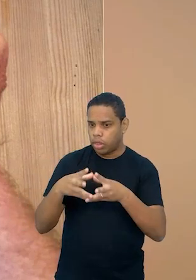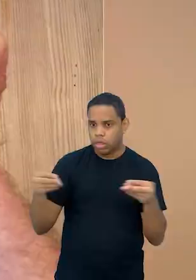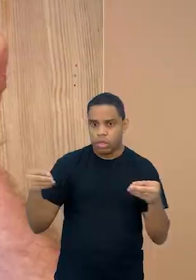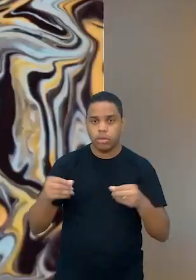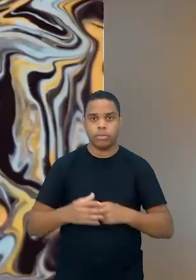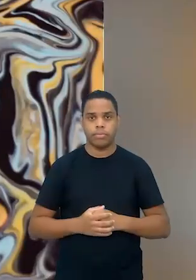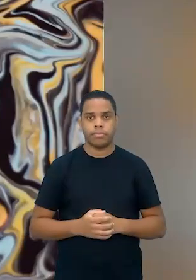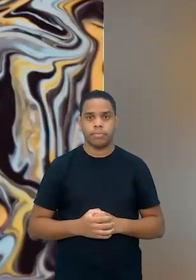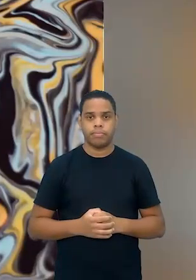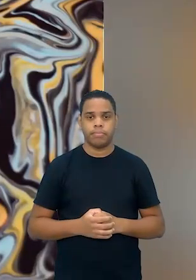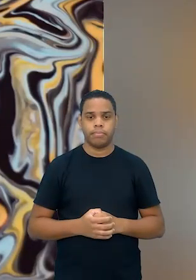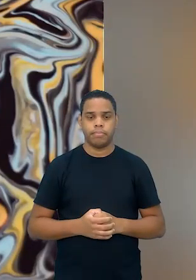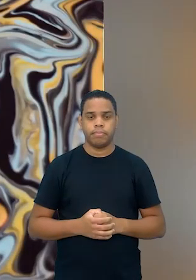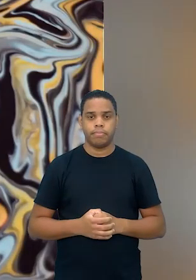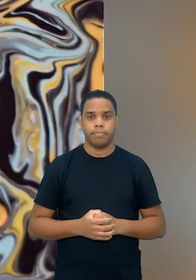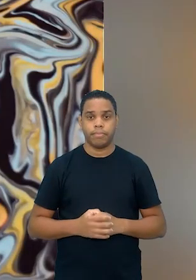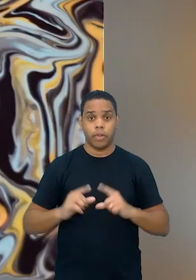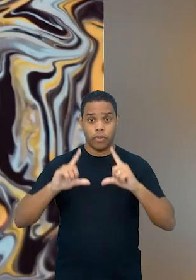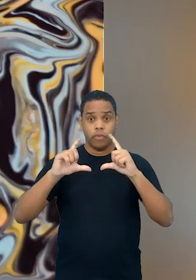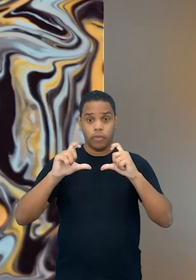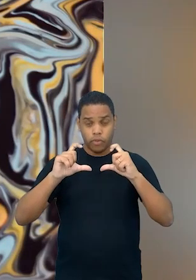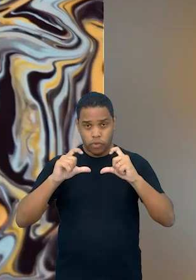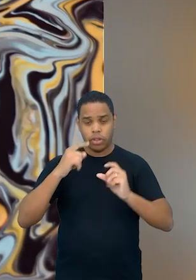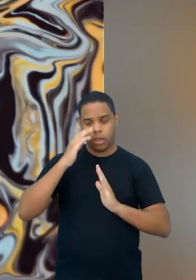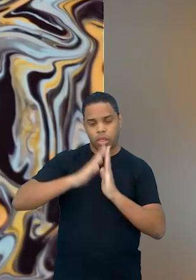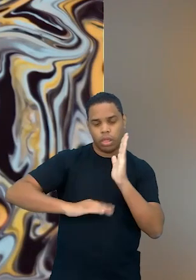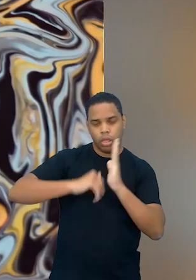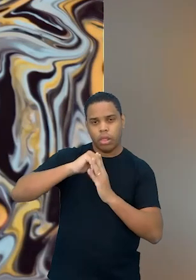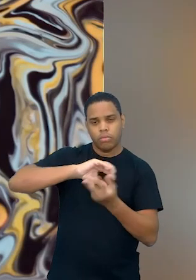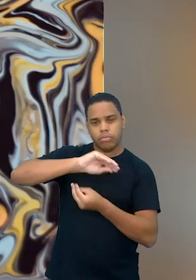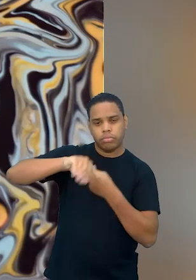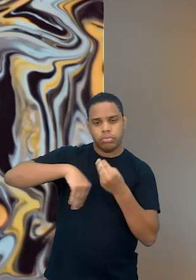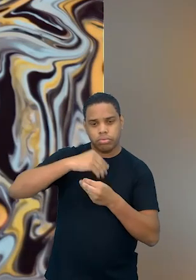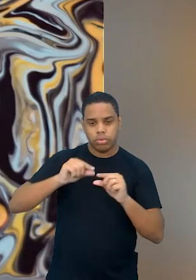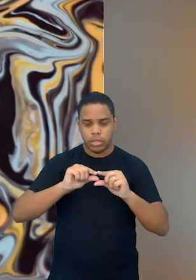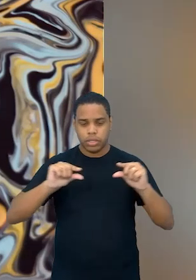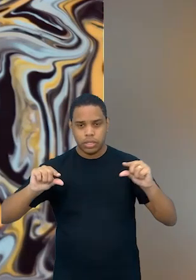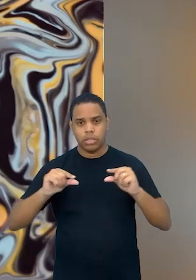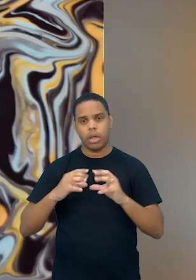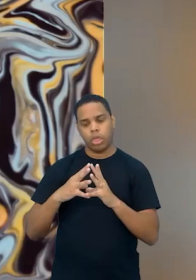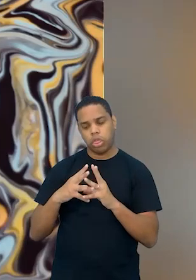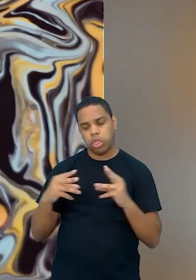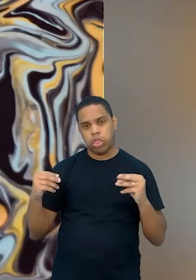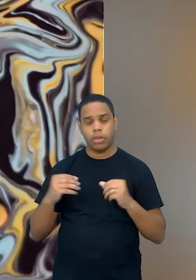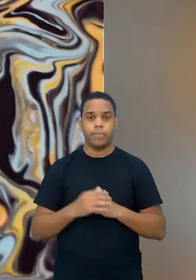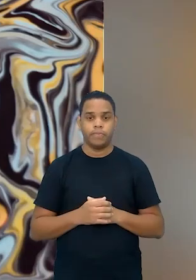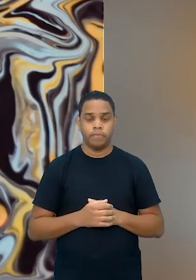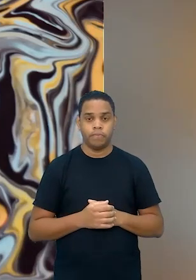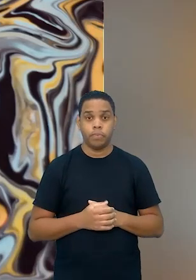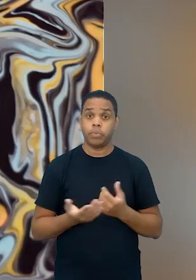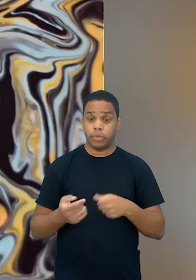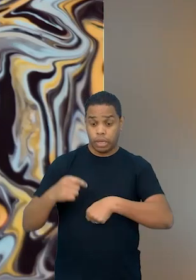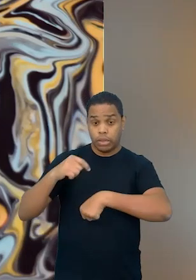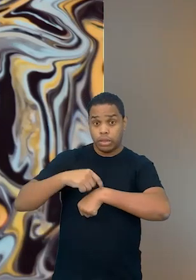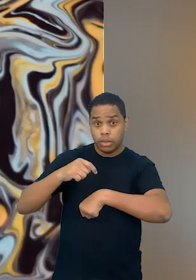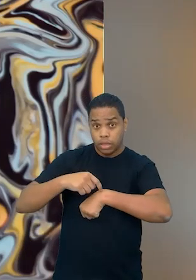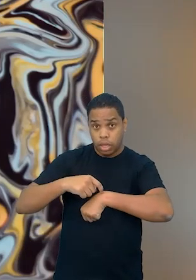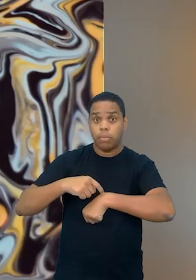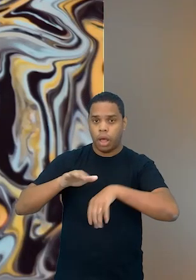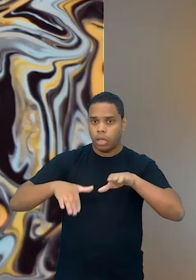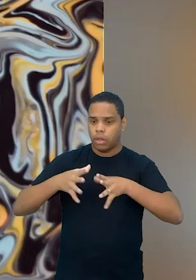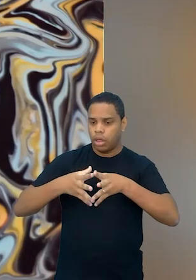mãos. Fotografia de tintas misturadas. Escrito, esvair. Ainda que esse tempo se